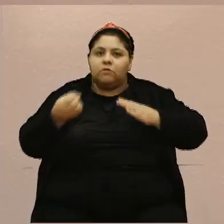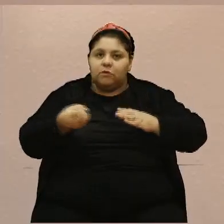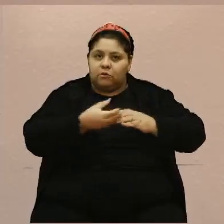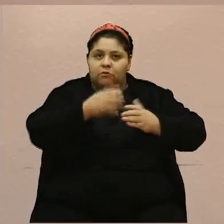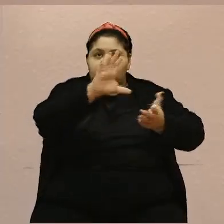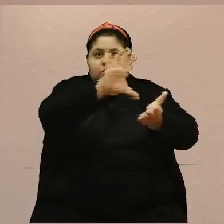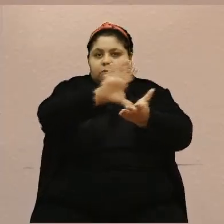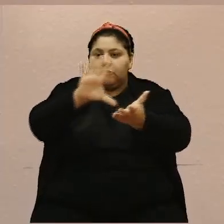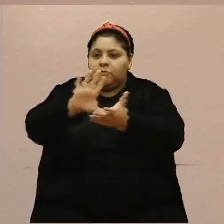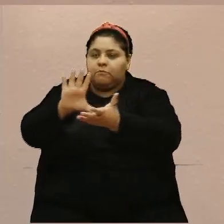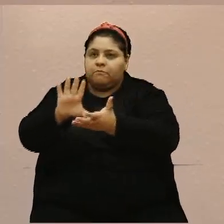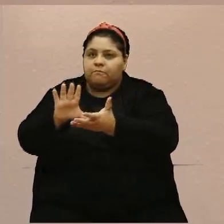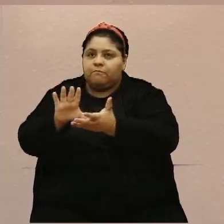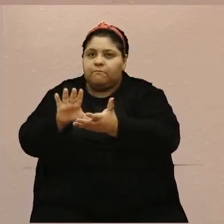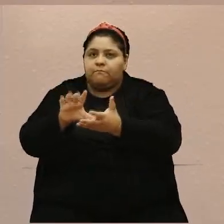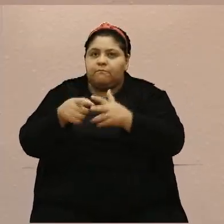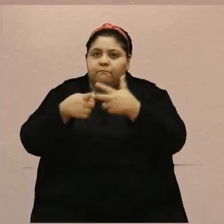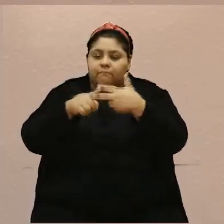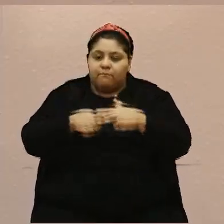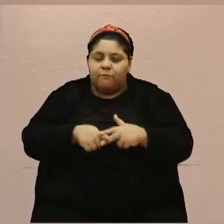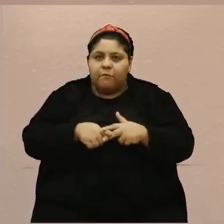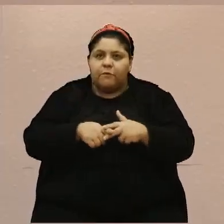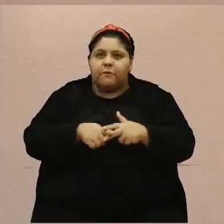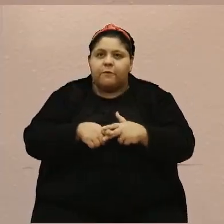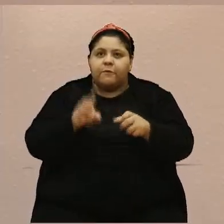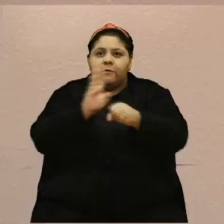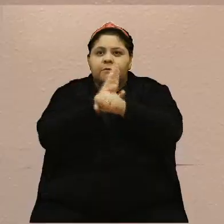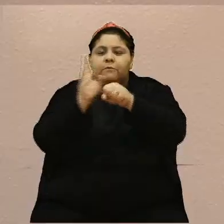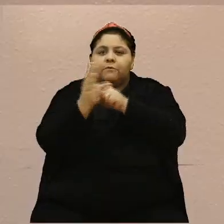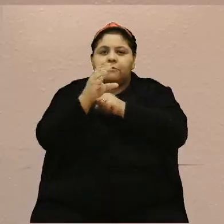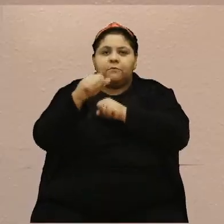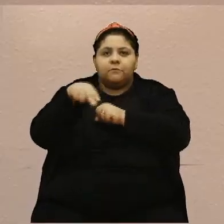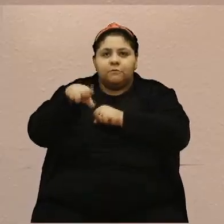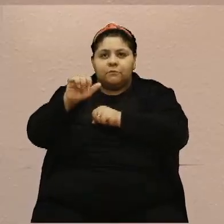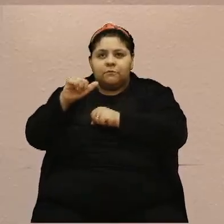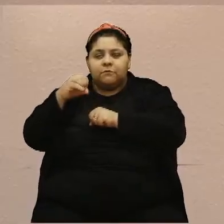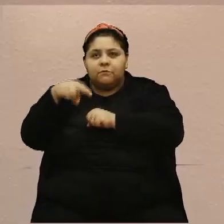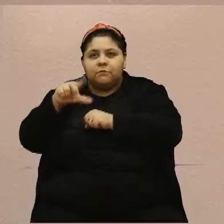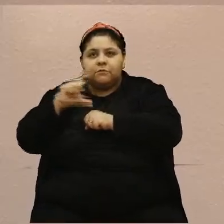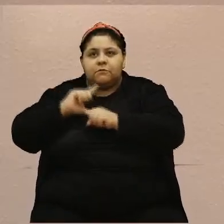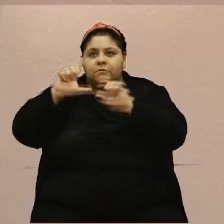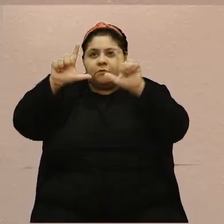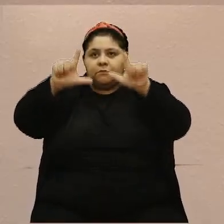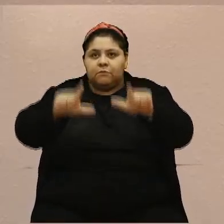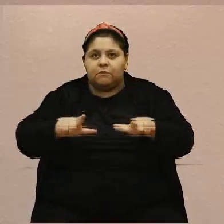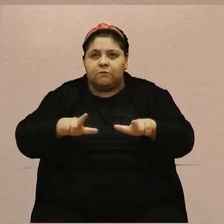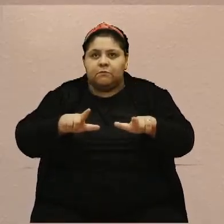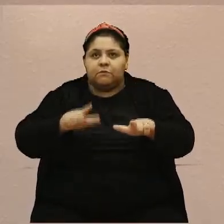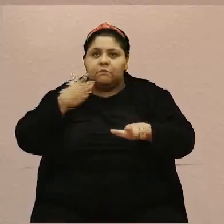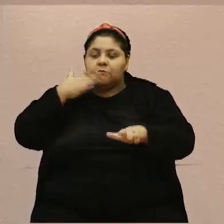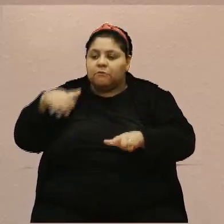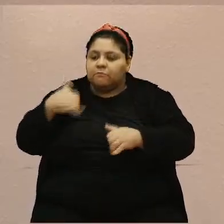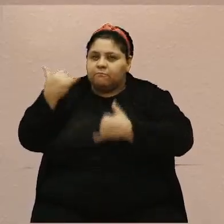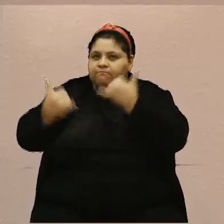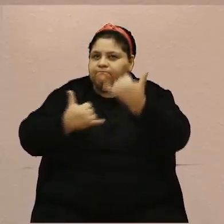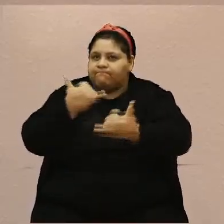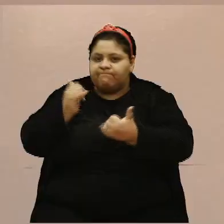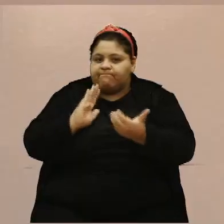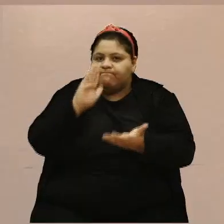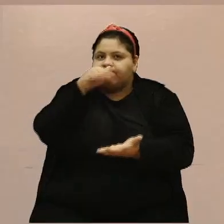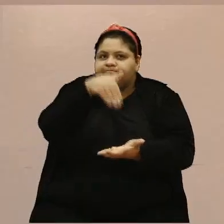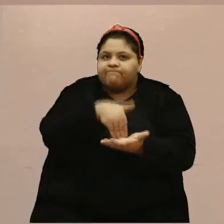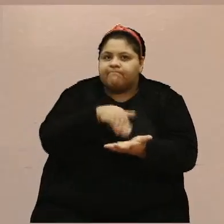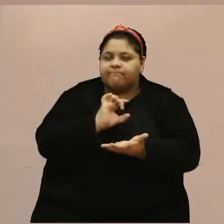praças, novos parques, falar do bairro Quênio, do Filomena Rec, que não tem um simples espaço para as crianças brincar. Estamos falando, no mínimo, só